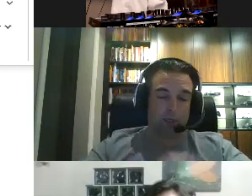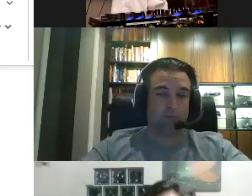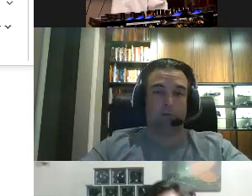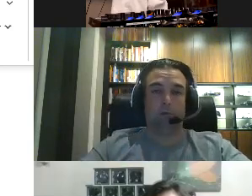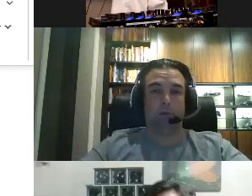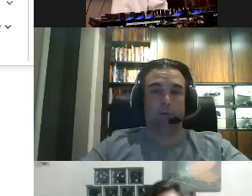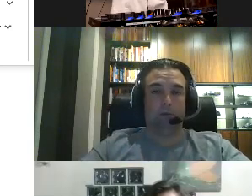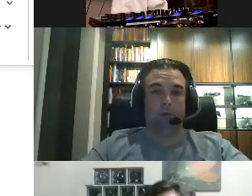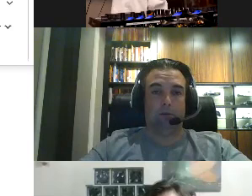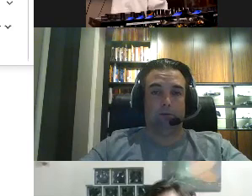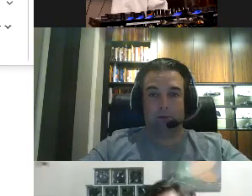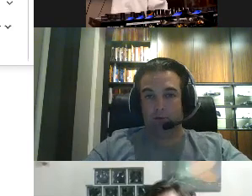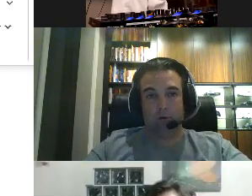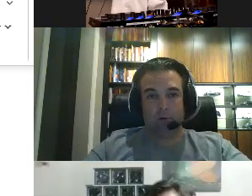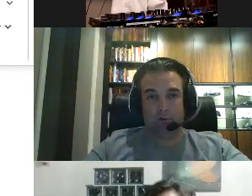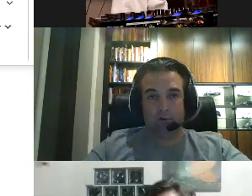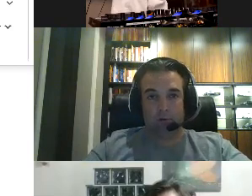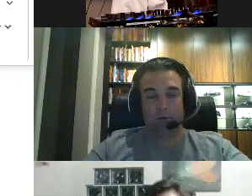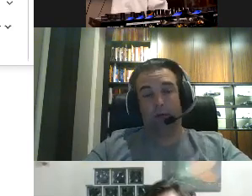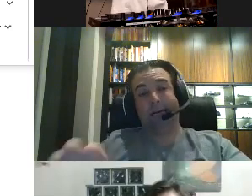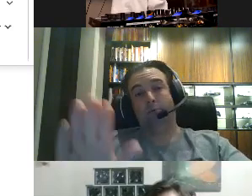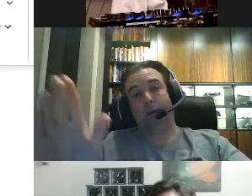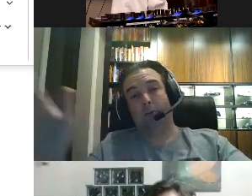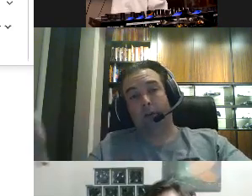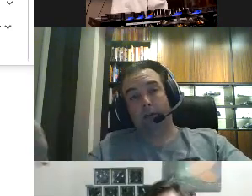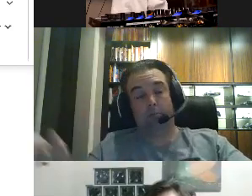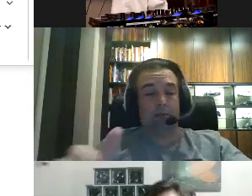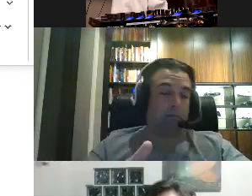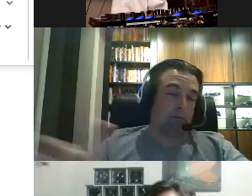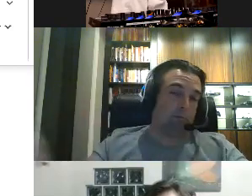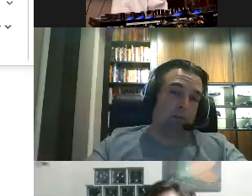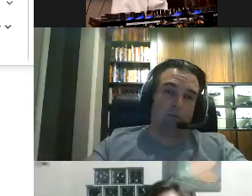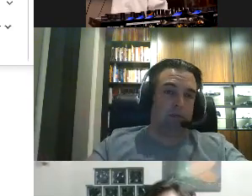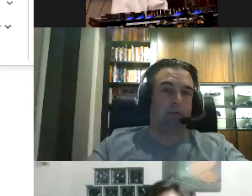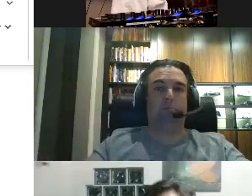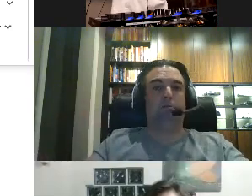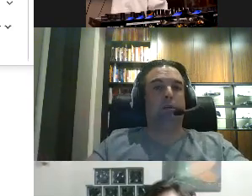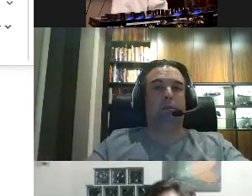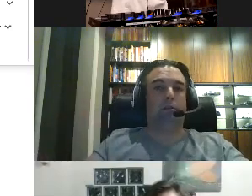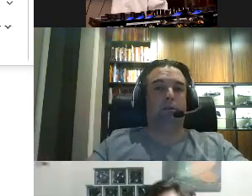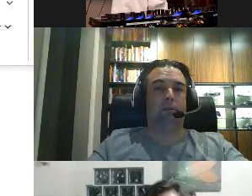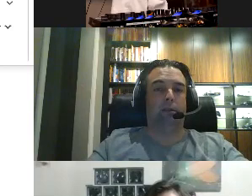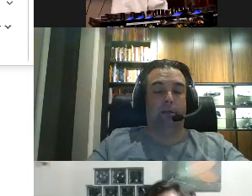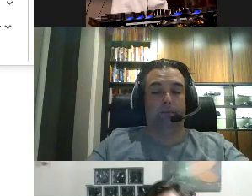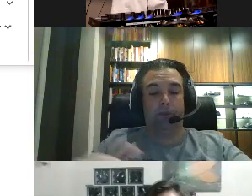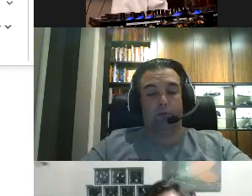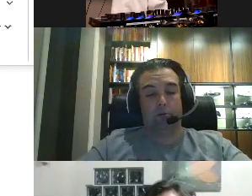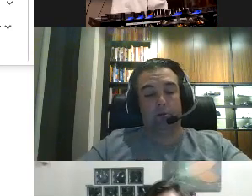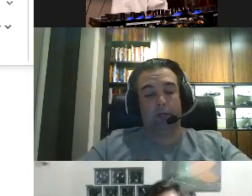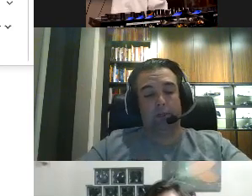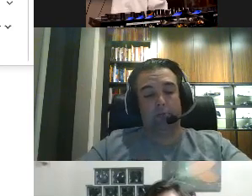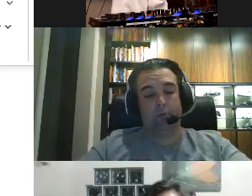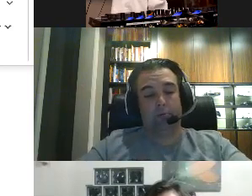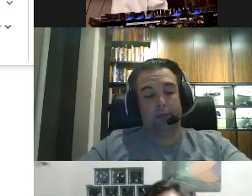Siga alagando. É do jogo. Ah, não quero que alague mais. Tem que tomar determinadas providências.